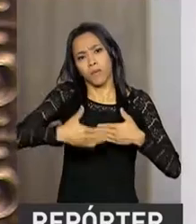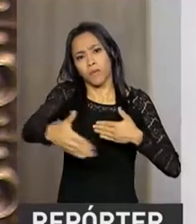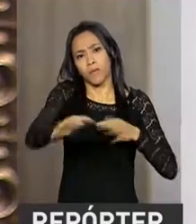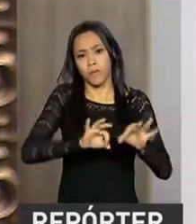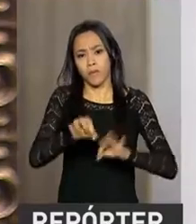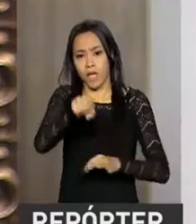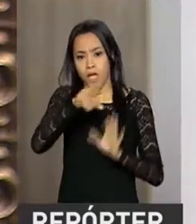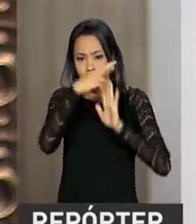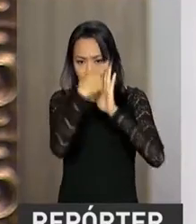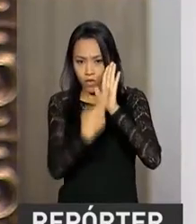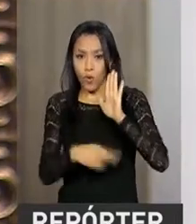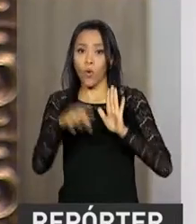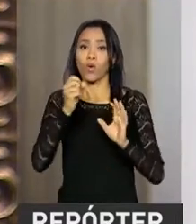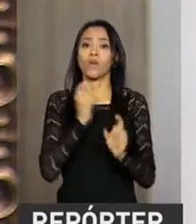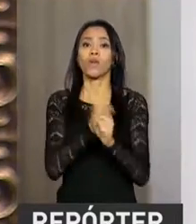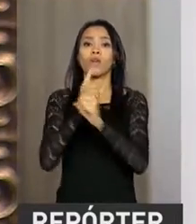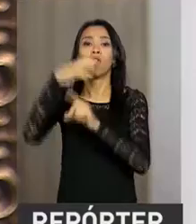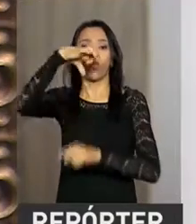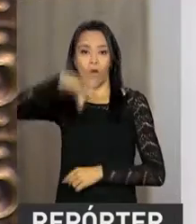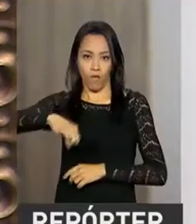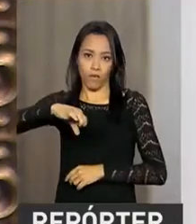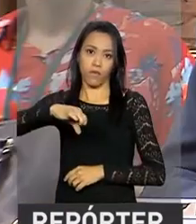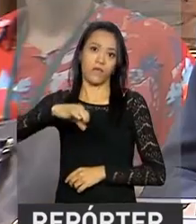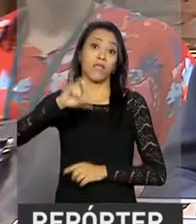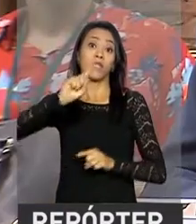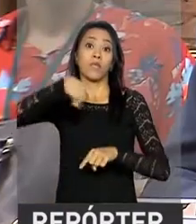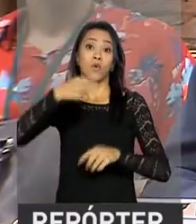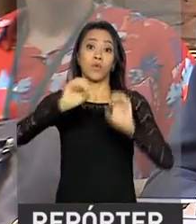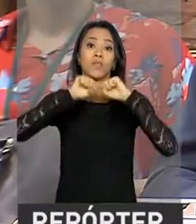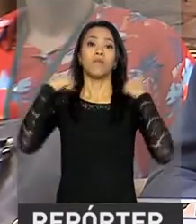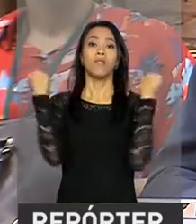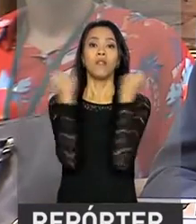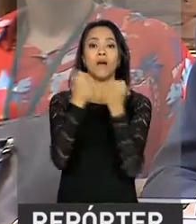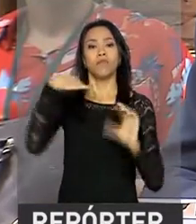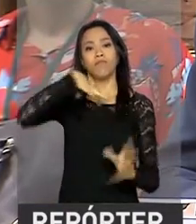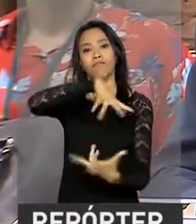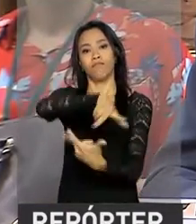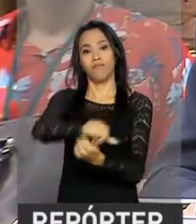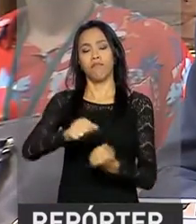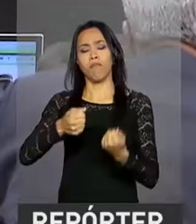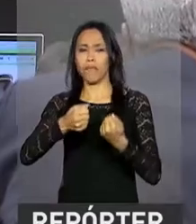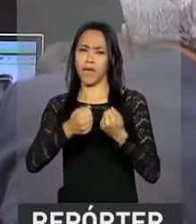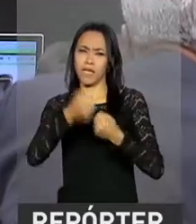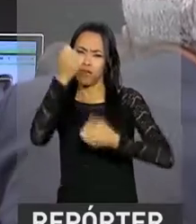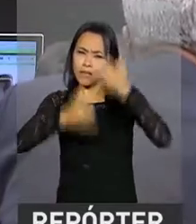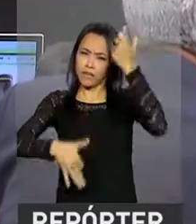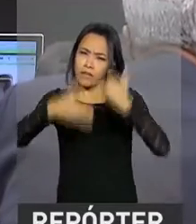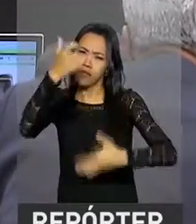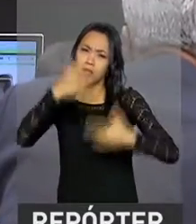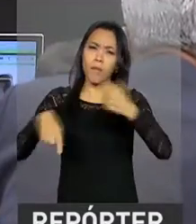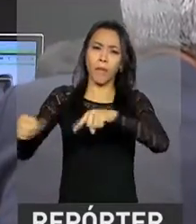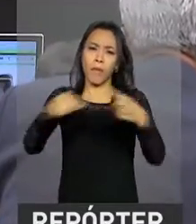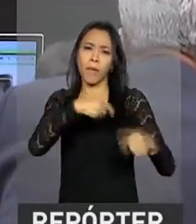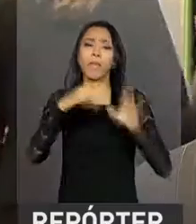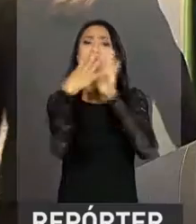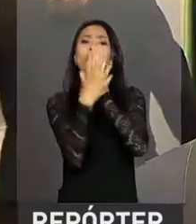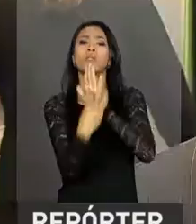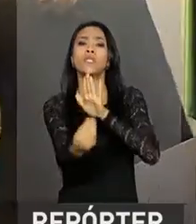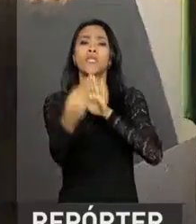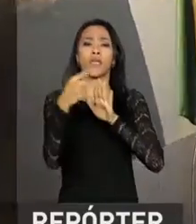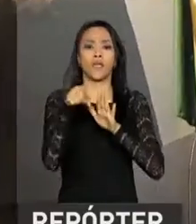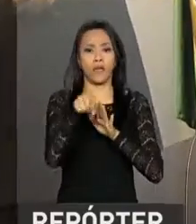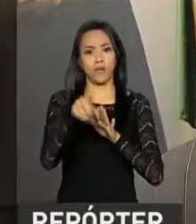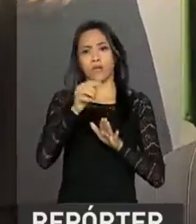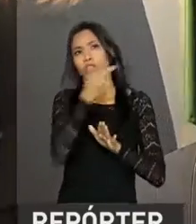pretende fazer nove audiências públicas e um seminário internacional para discutir o modelo de previdência em outros países e as